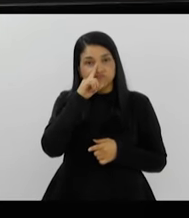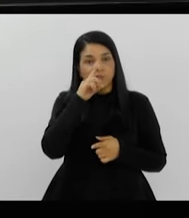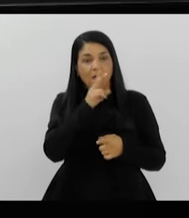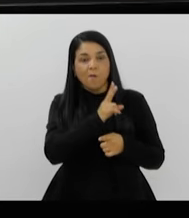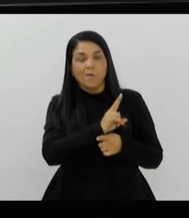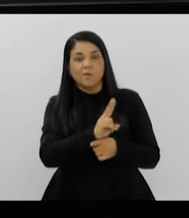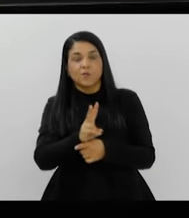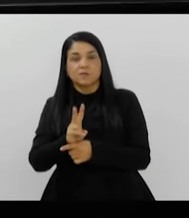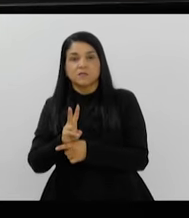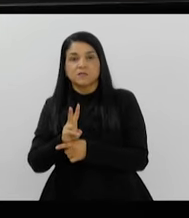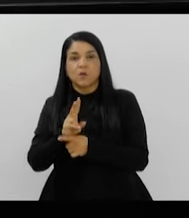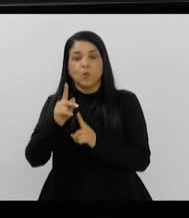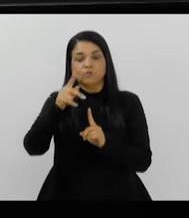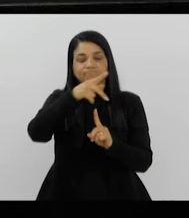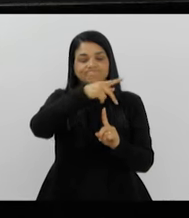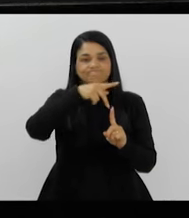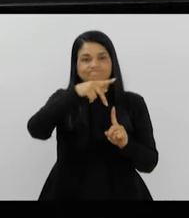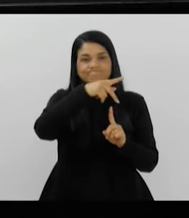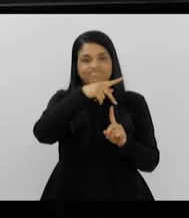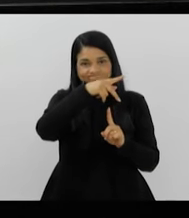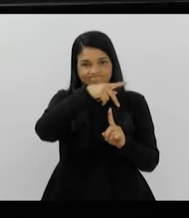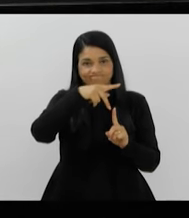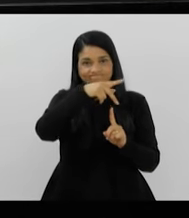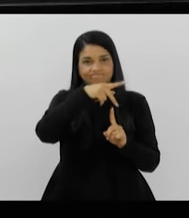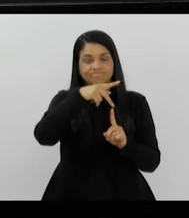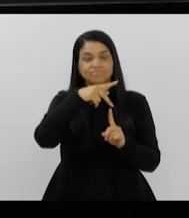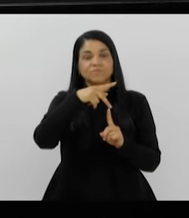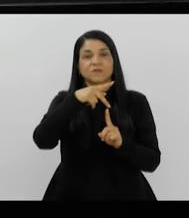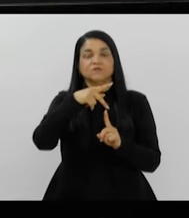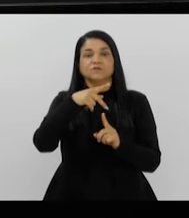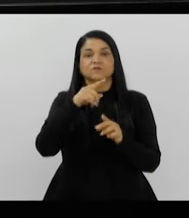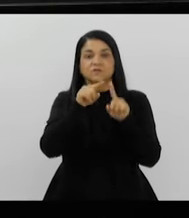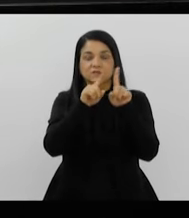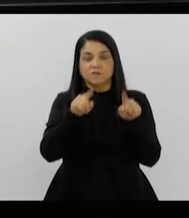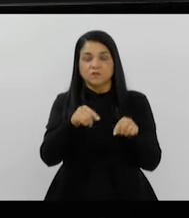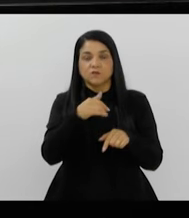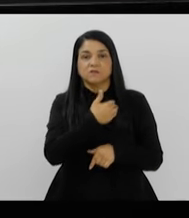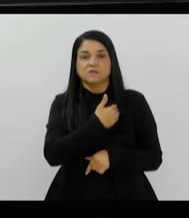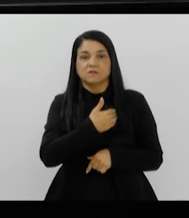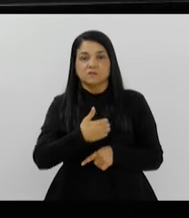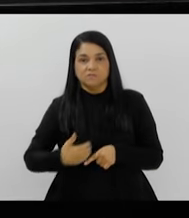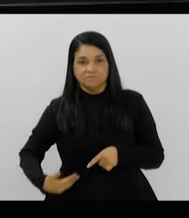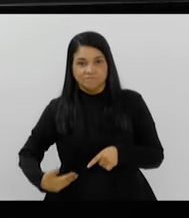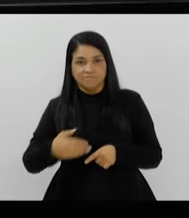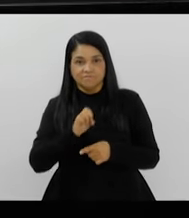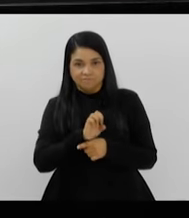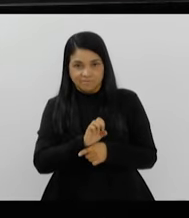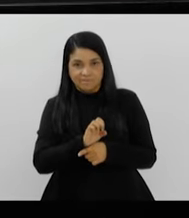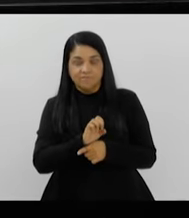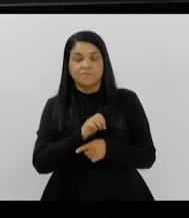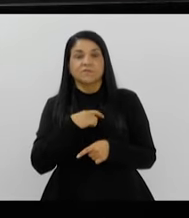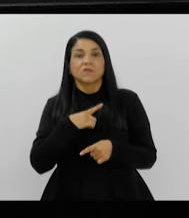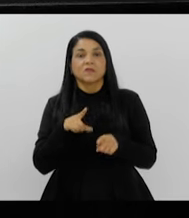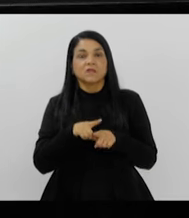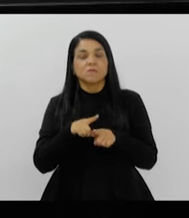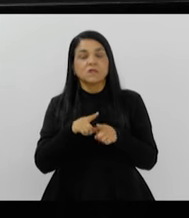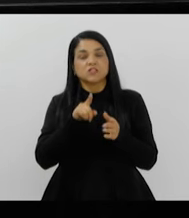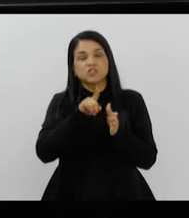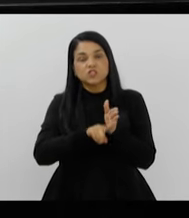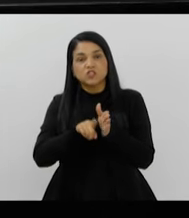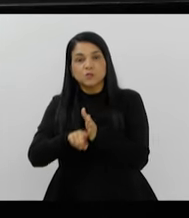regime de previdência dos servidores estaduais e a sua capacidade de amortizar a sua dívida